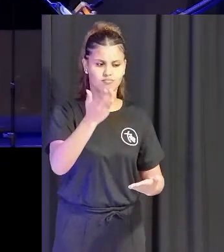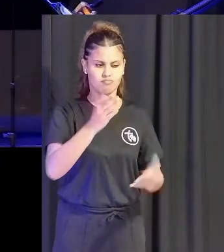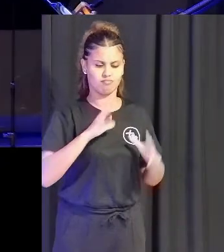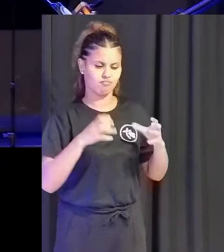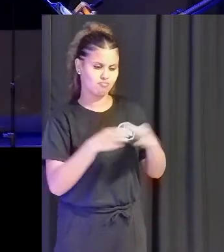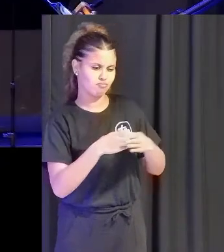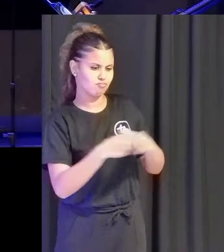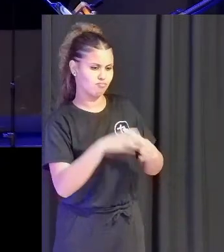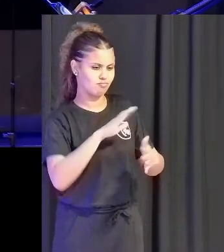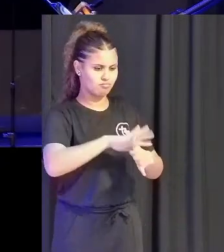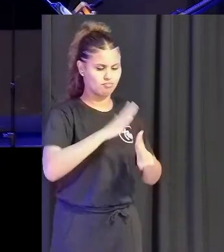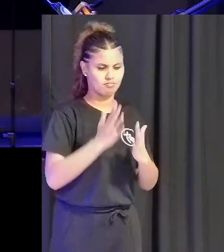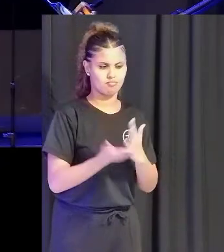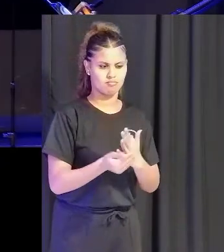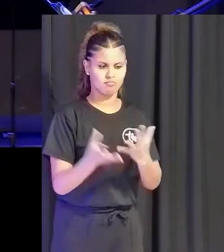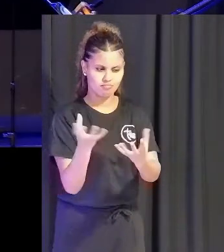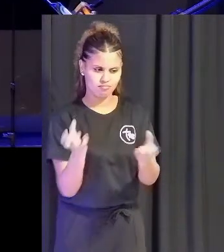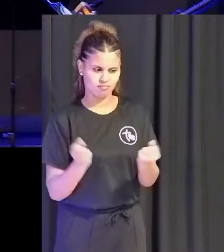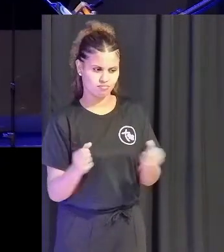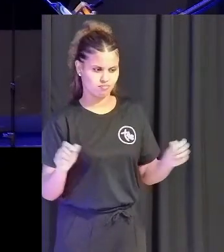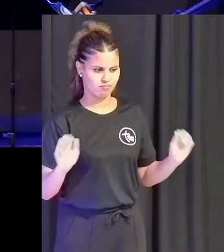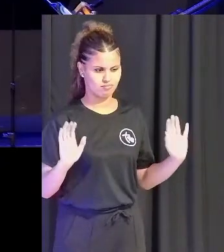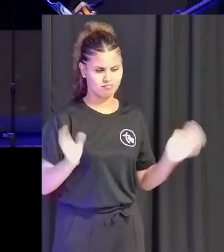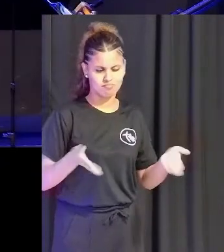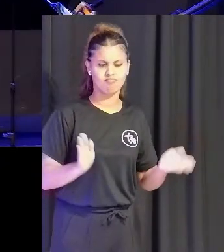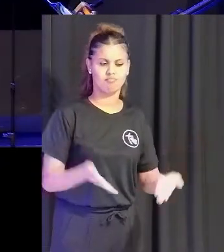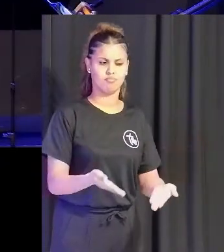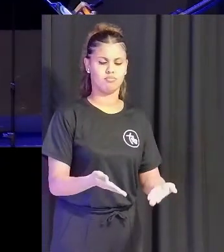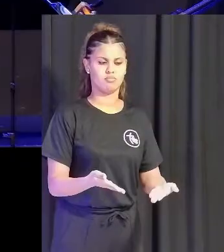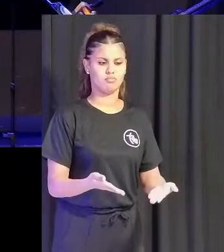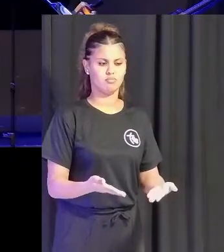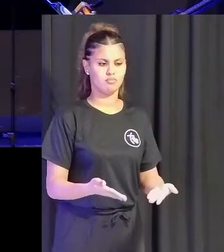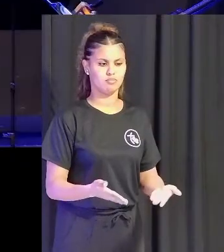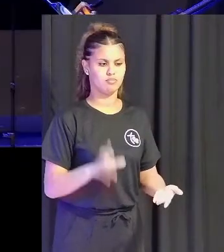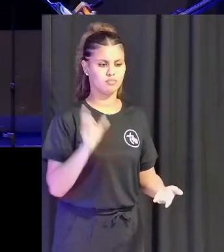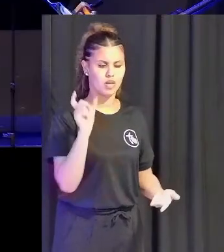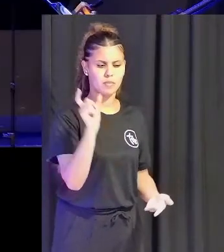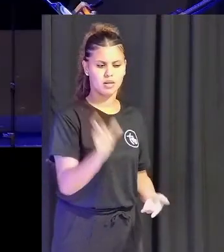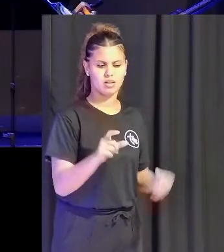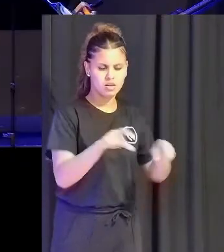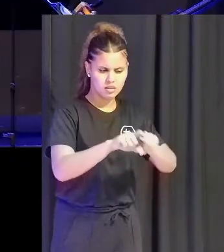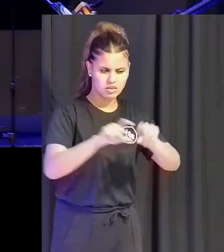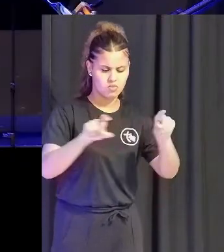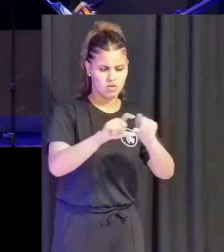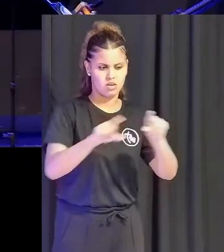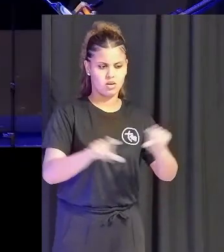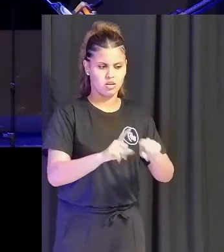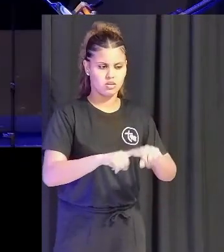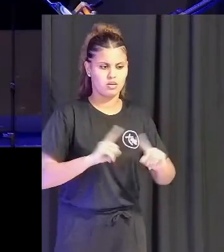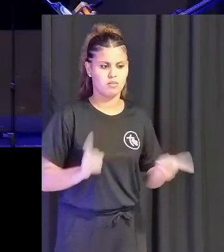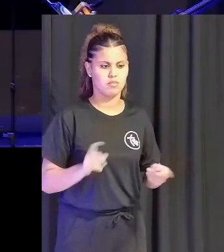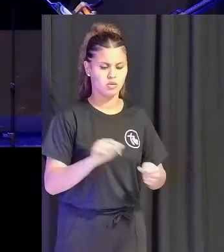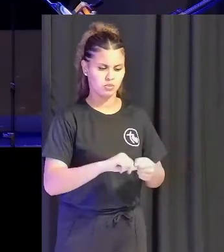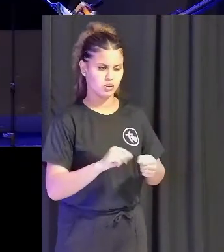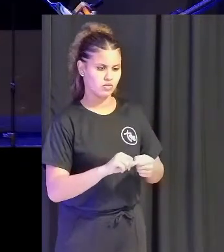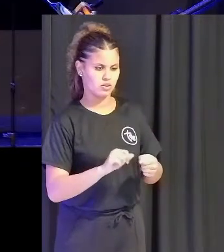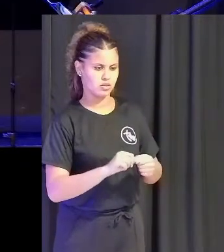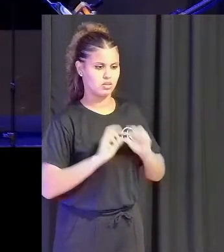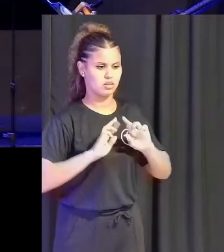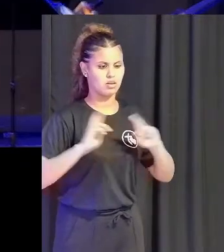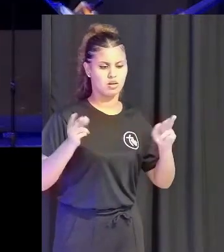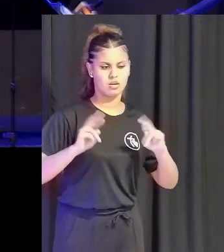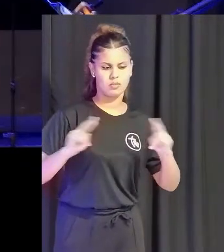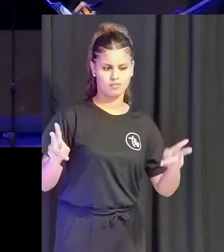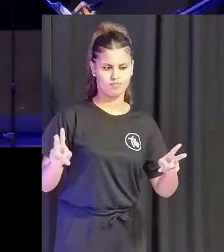encorajar vocês. São poucas frases, mas fazem uma diferença a uma pessoa que de outra forma